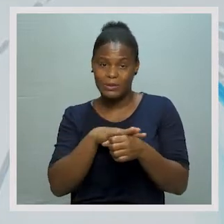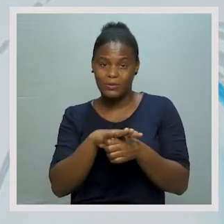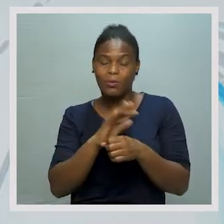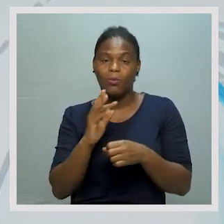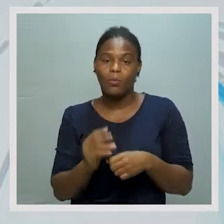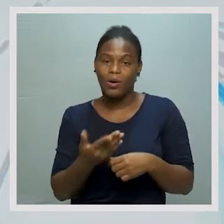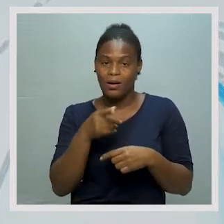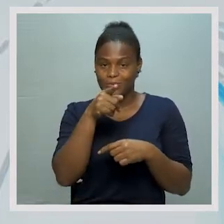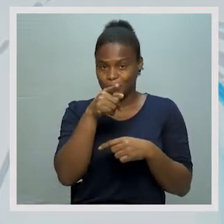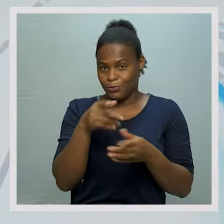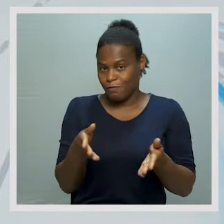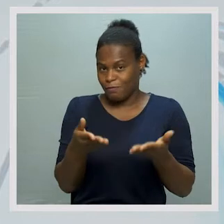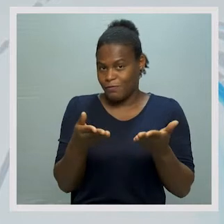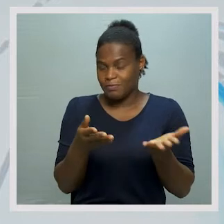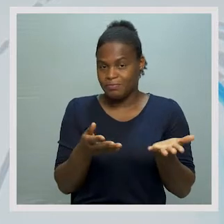que é quando